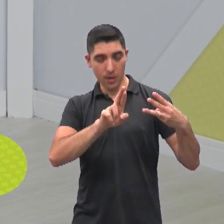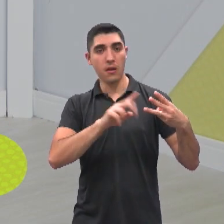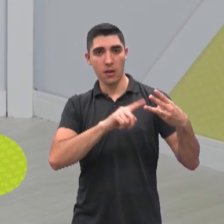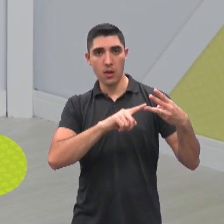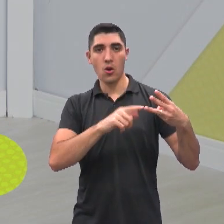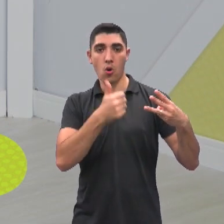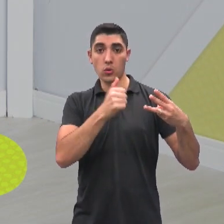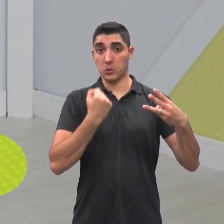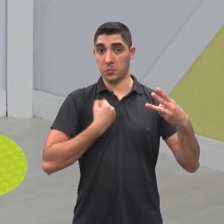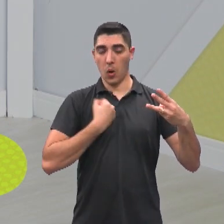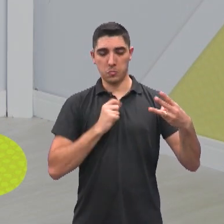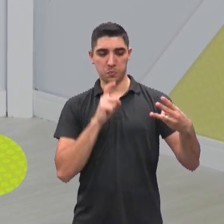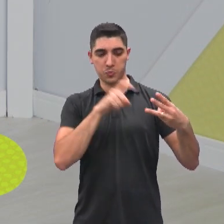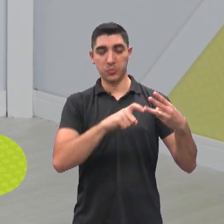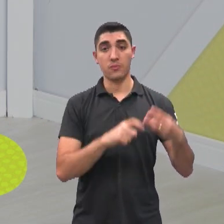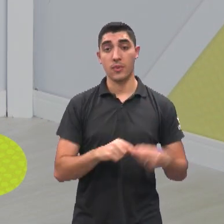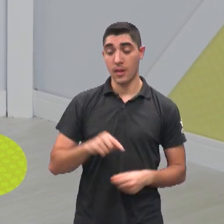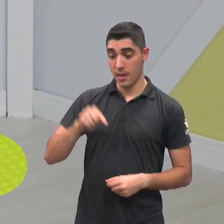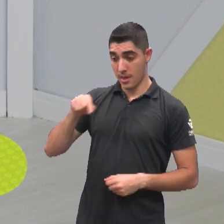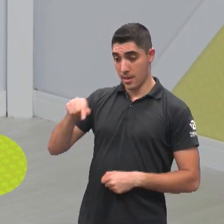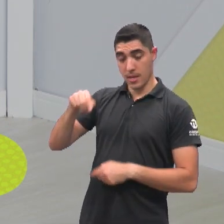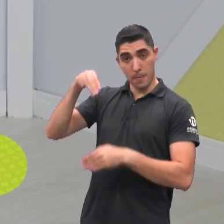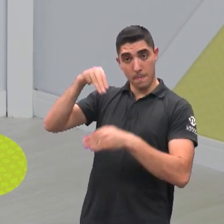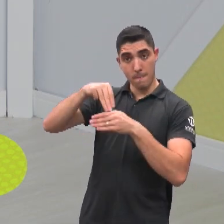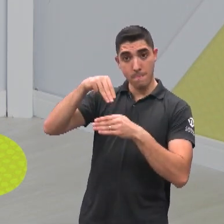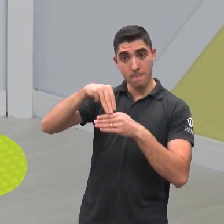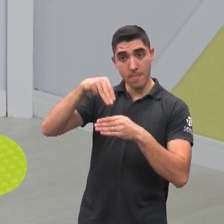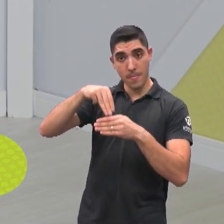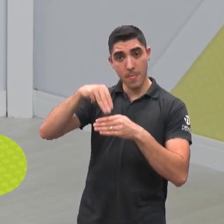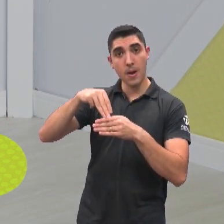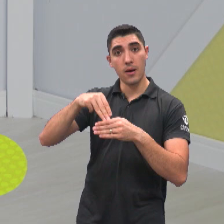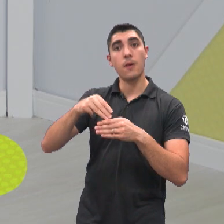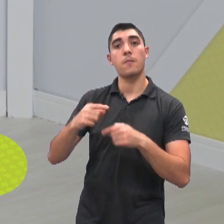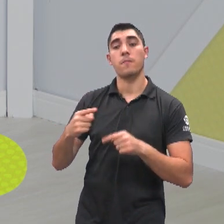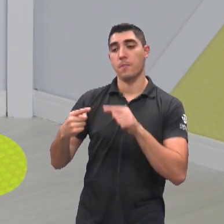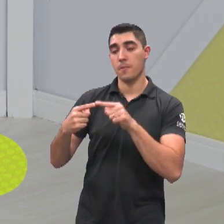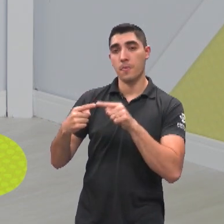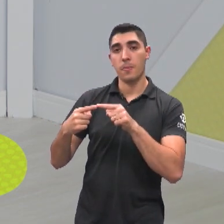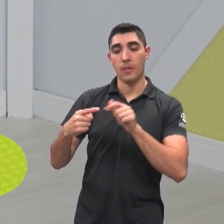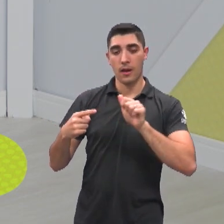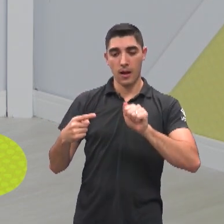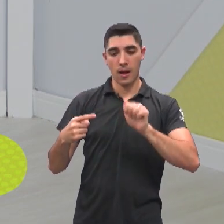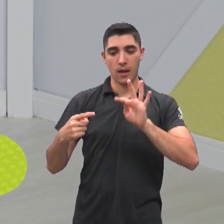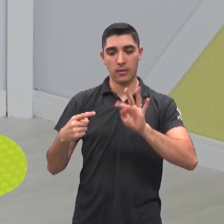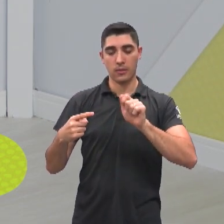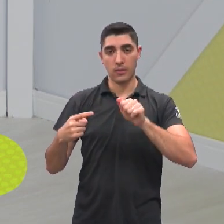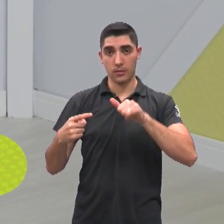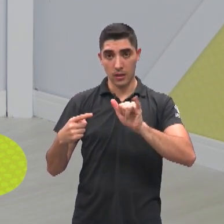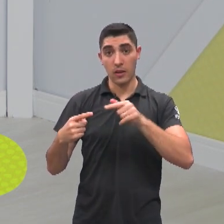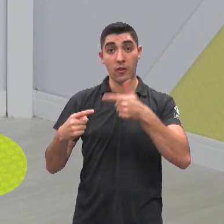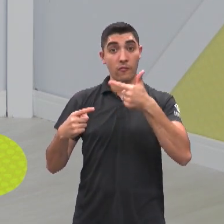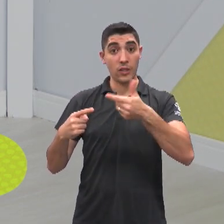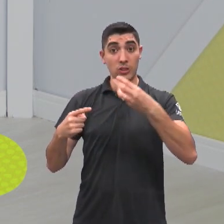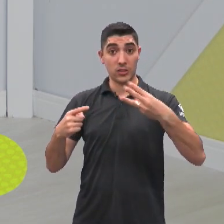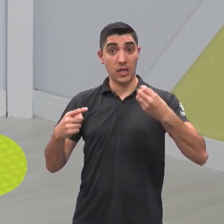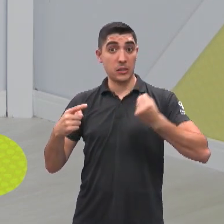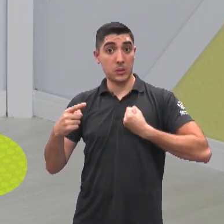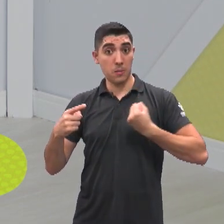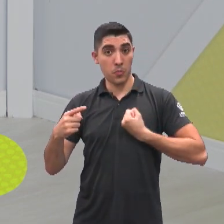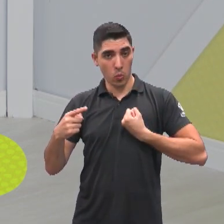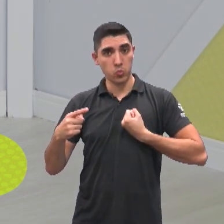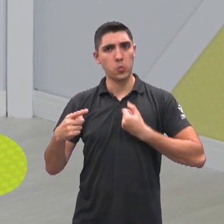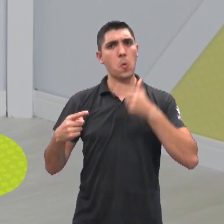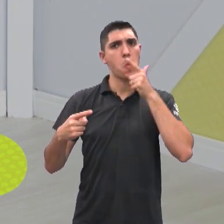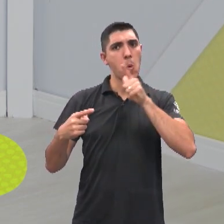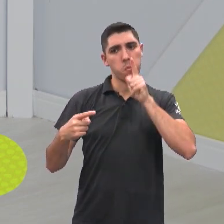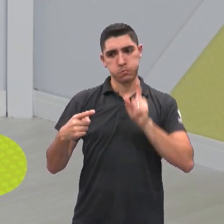2 assistências. Pelo lado da equipe do Maringá, a Thay, 23 pontos e 17 rebotes. Isso